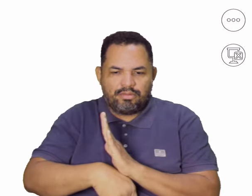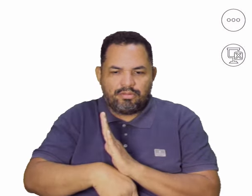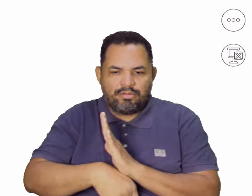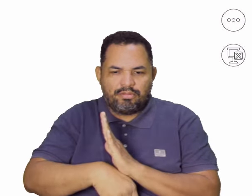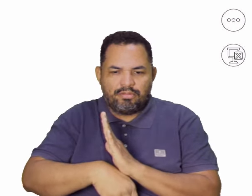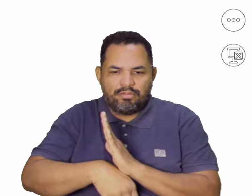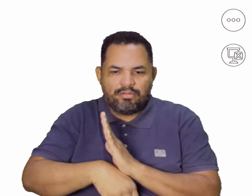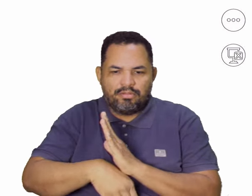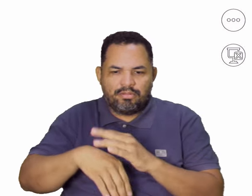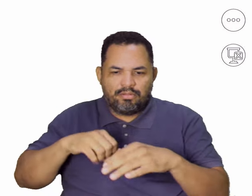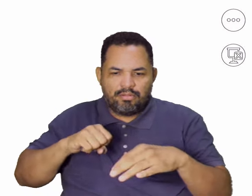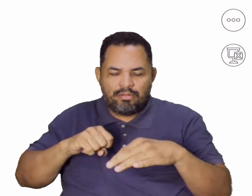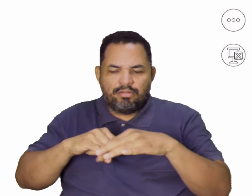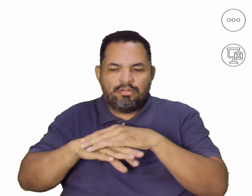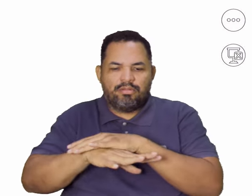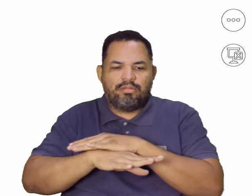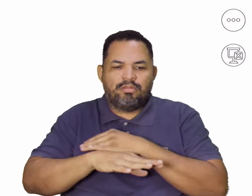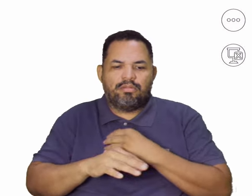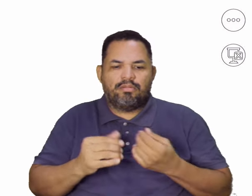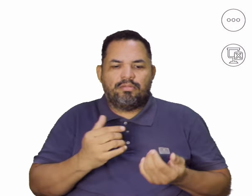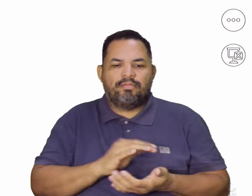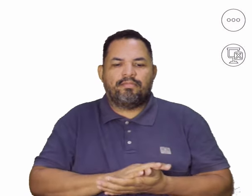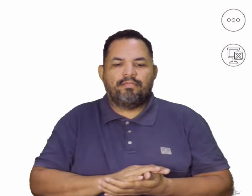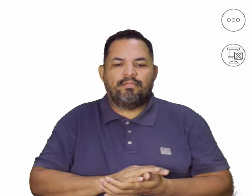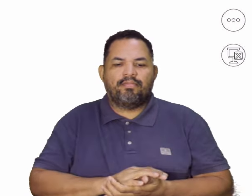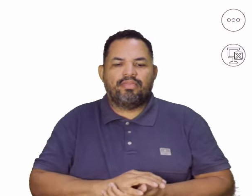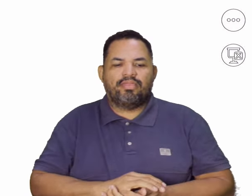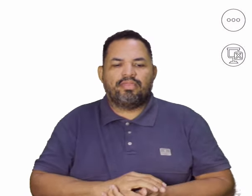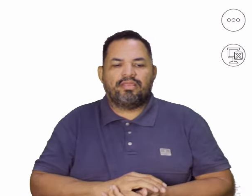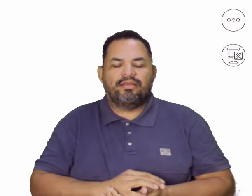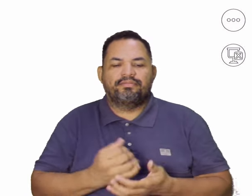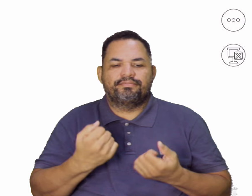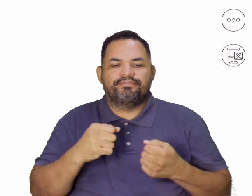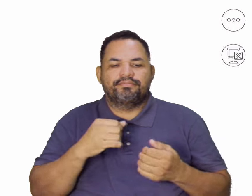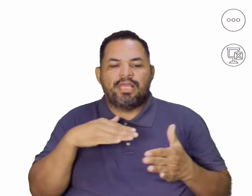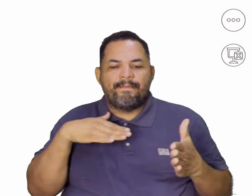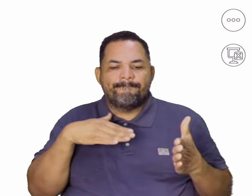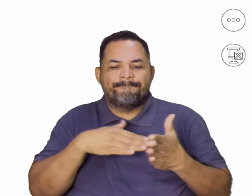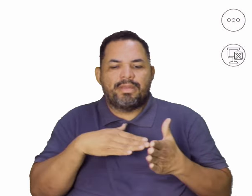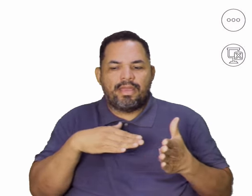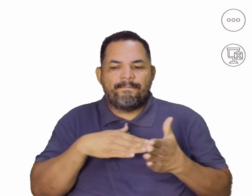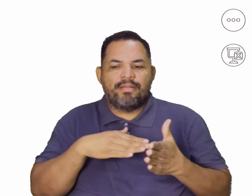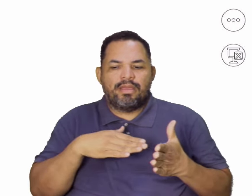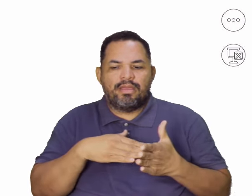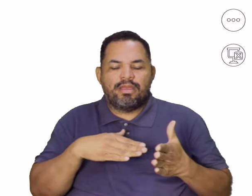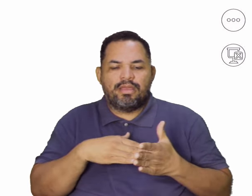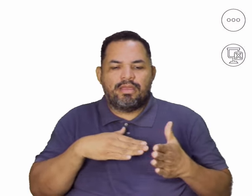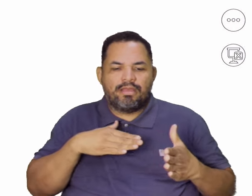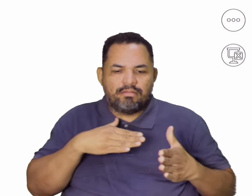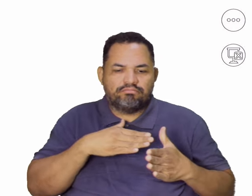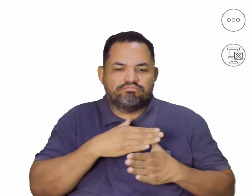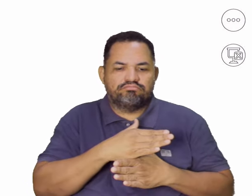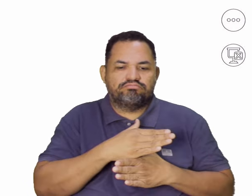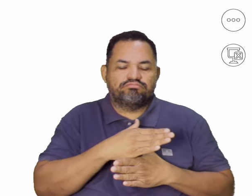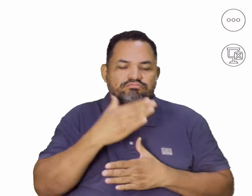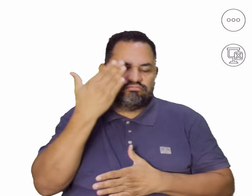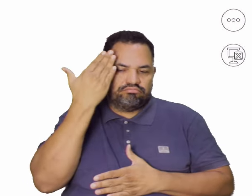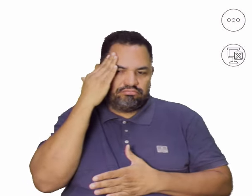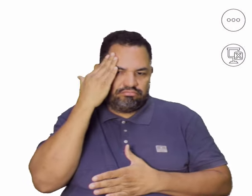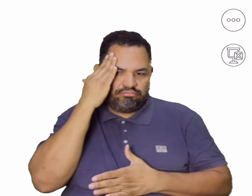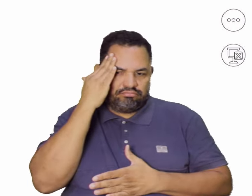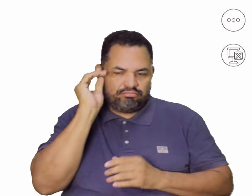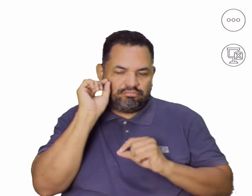decaimento radioativo sobre o poder de penetração entendemos